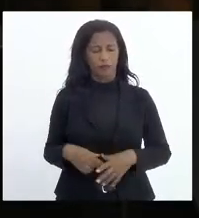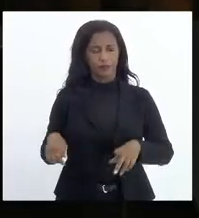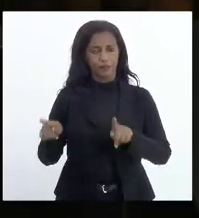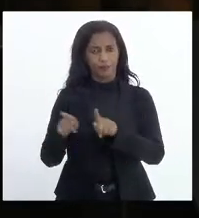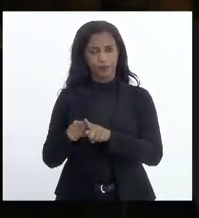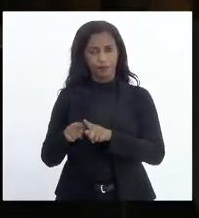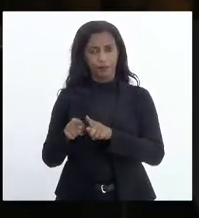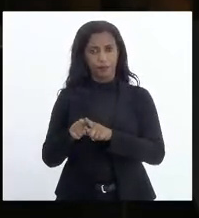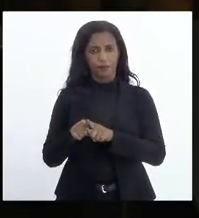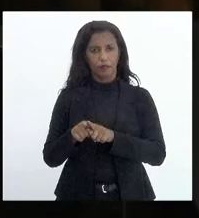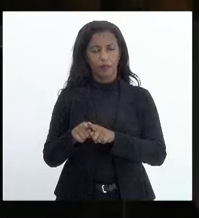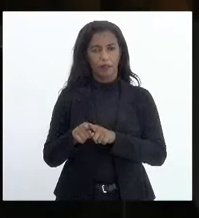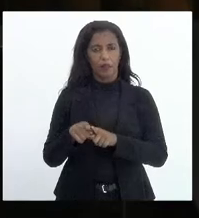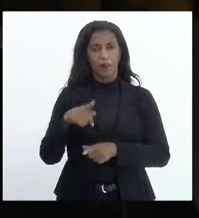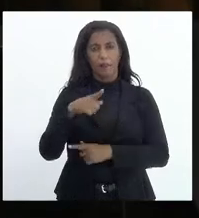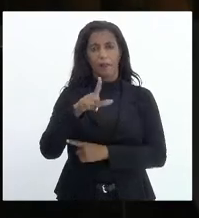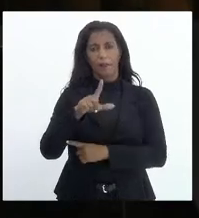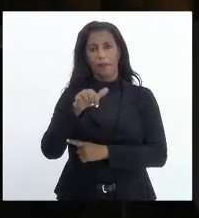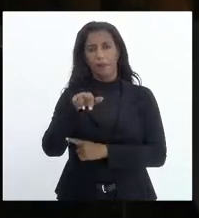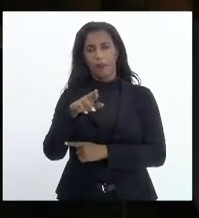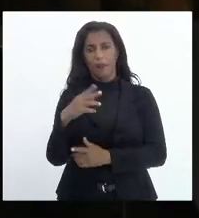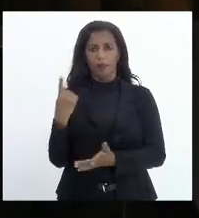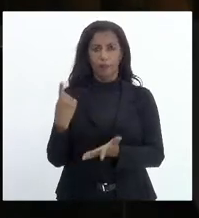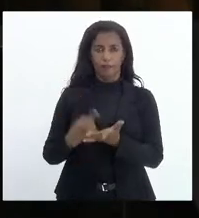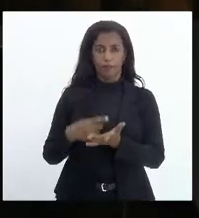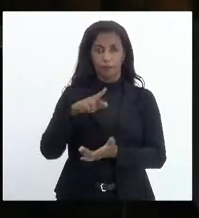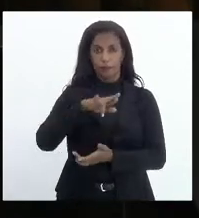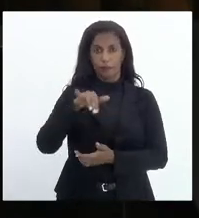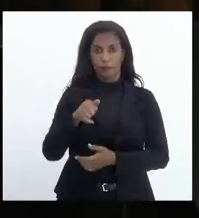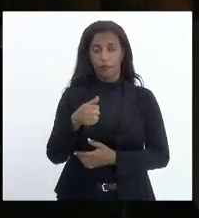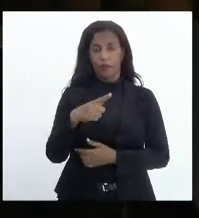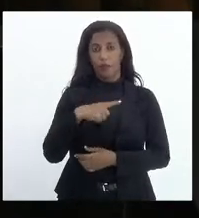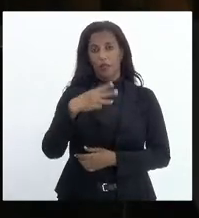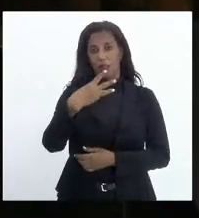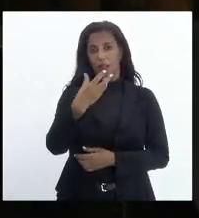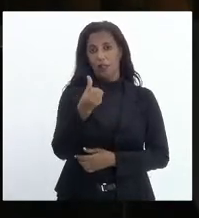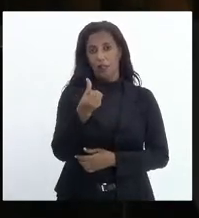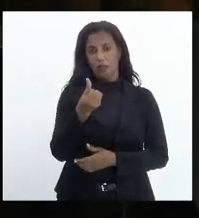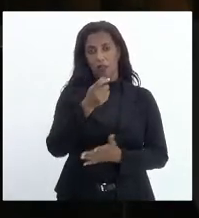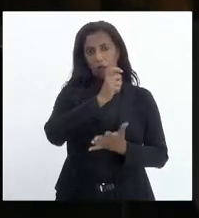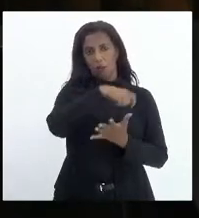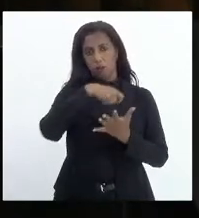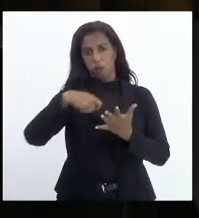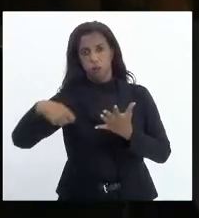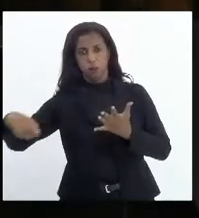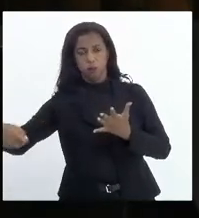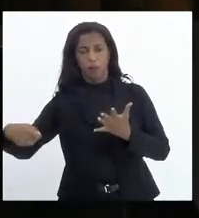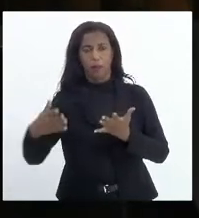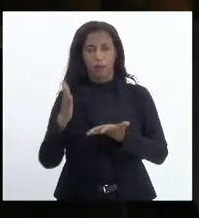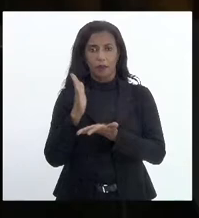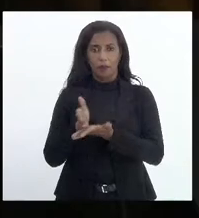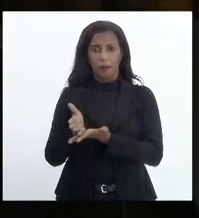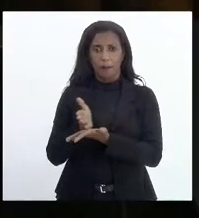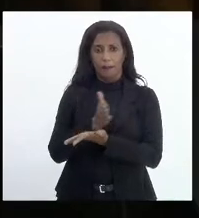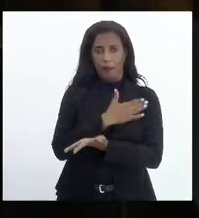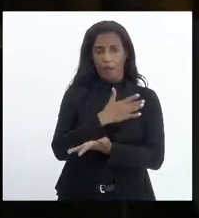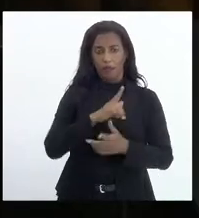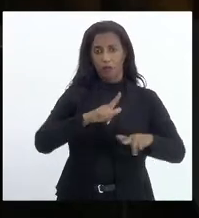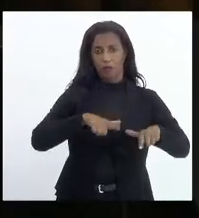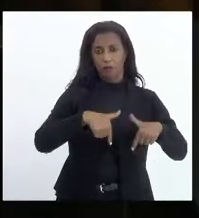que o plano tem duração estimada em 36 meses tendo parte da sua